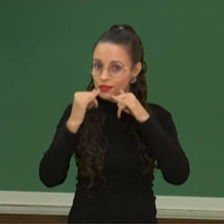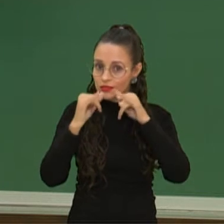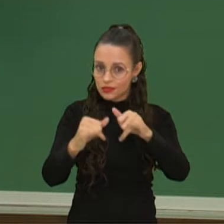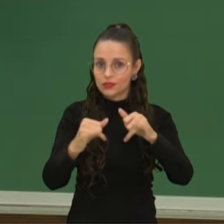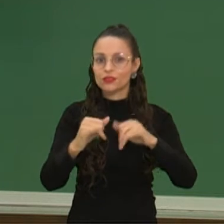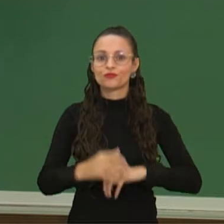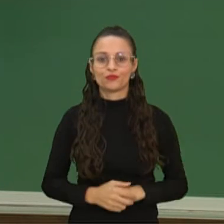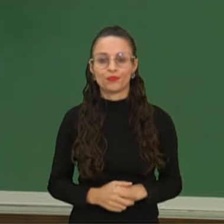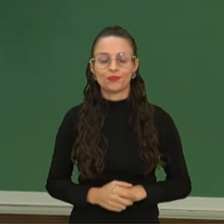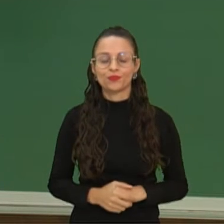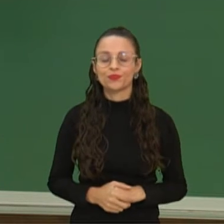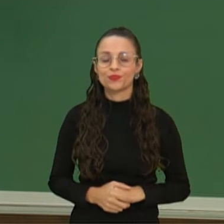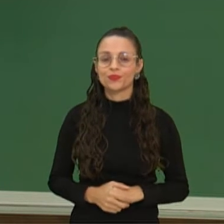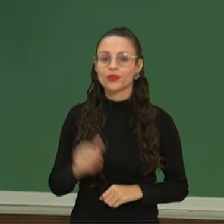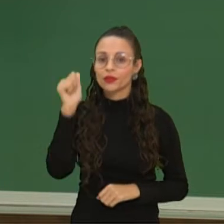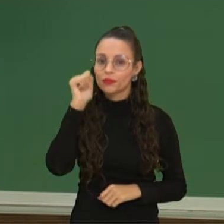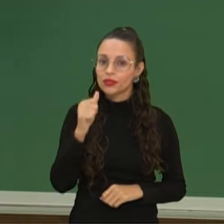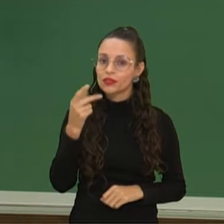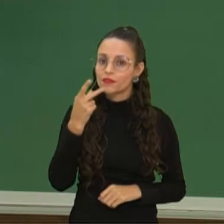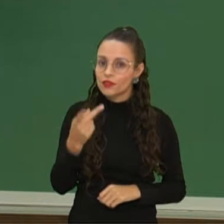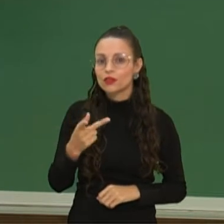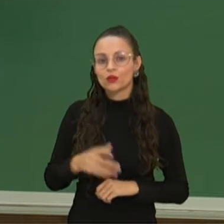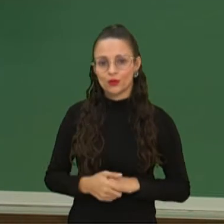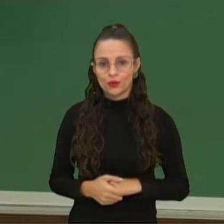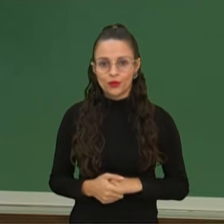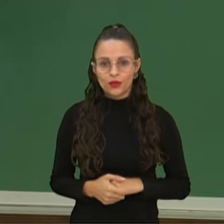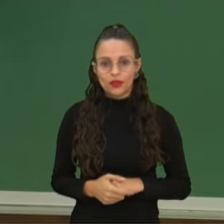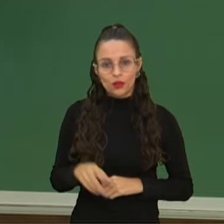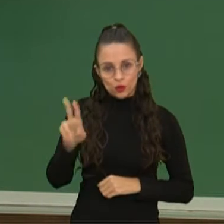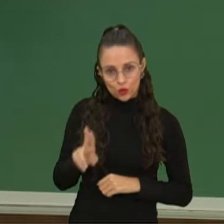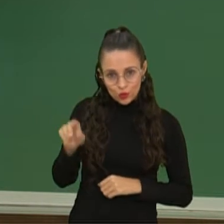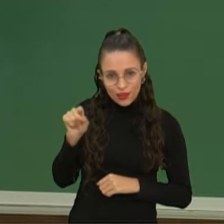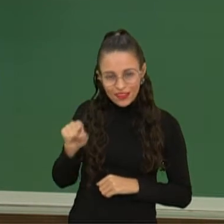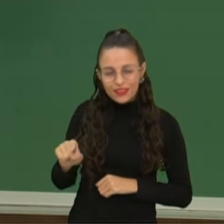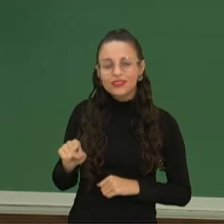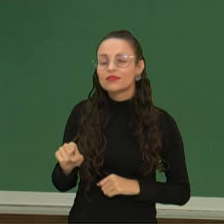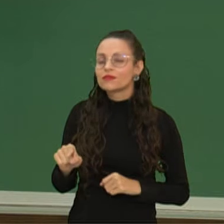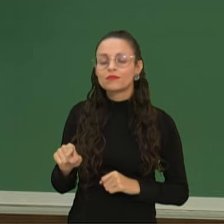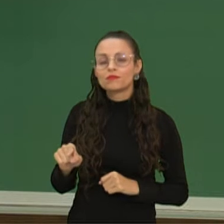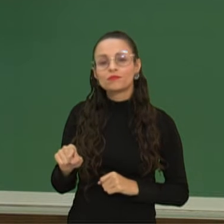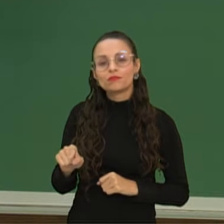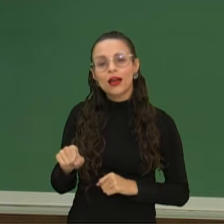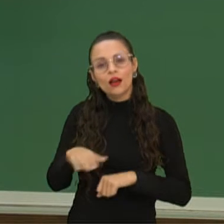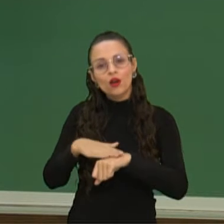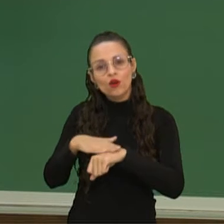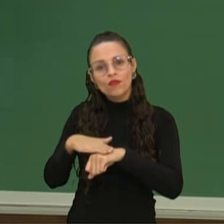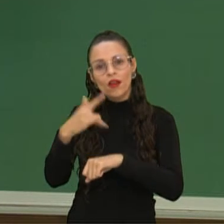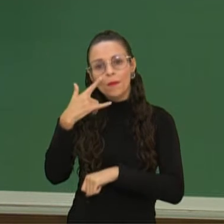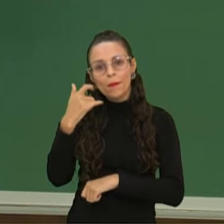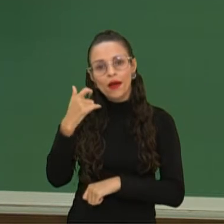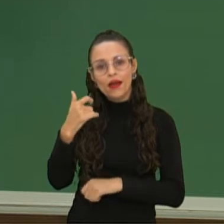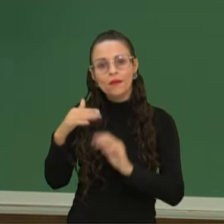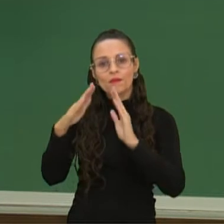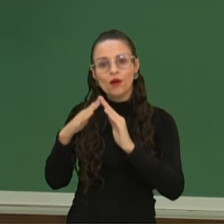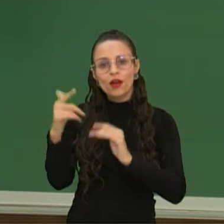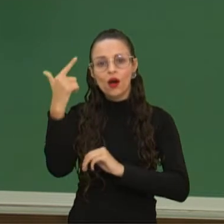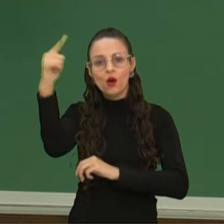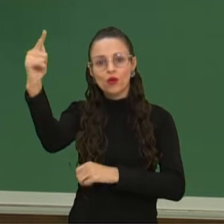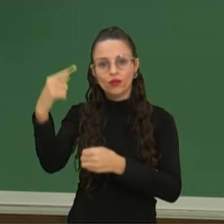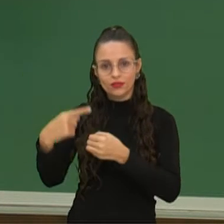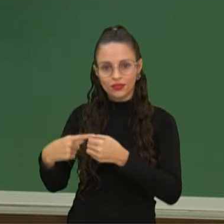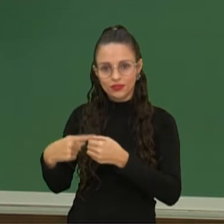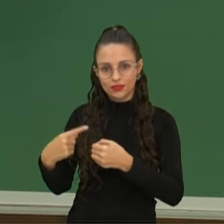eletricidade. E a menina ali, ela fala que ela usa essa invenção para falar com os pais que moram numa outra